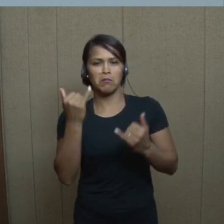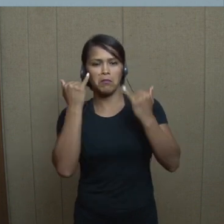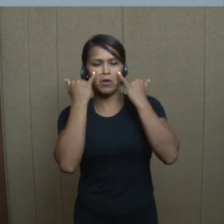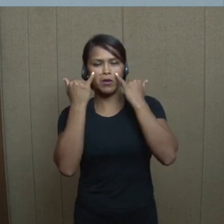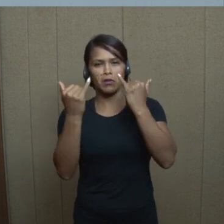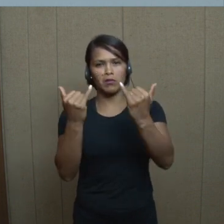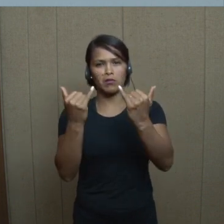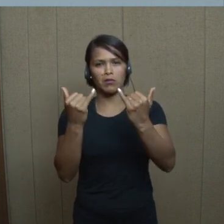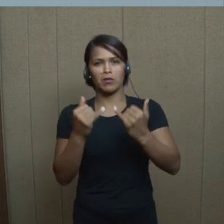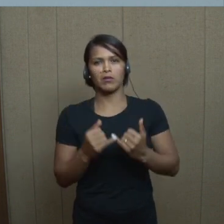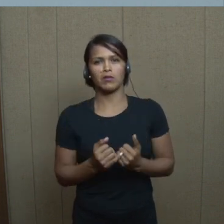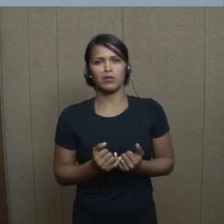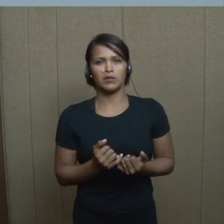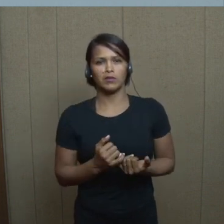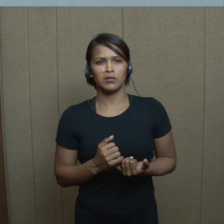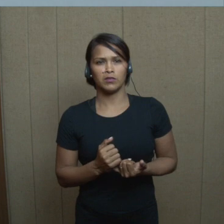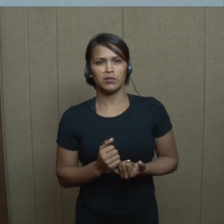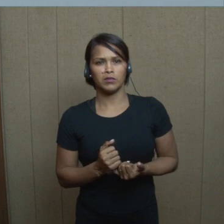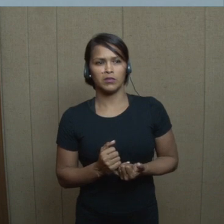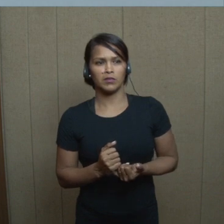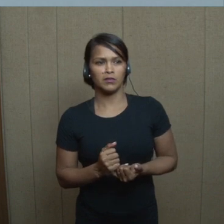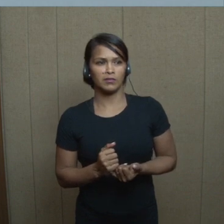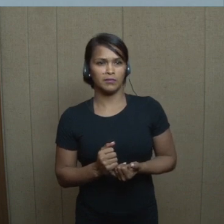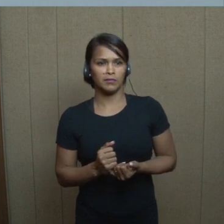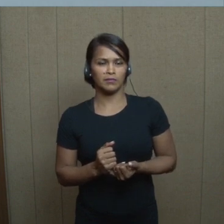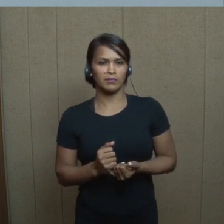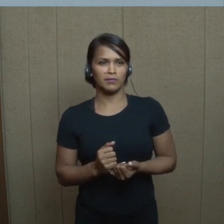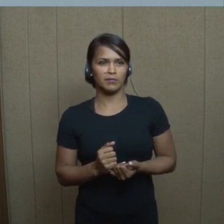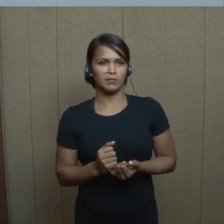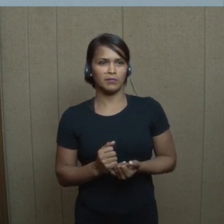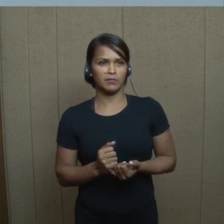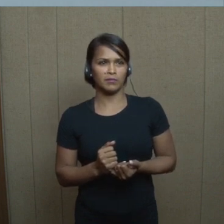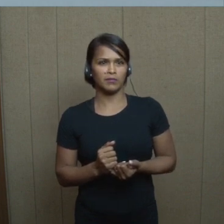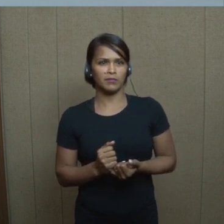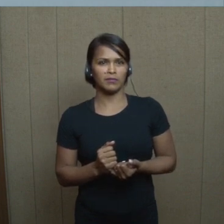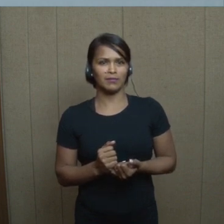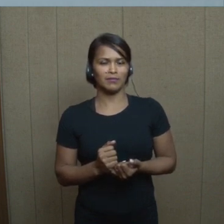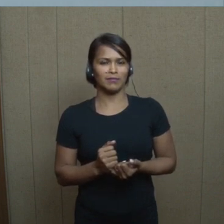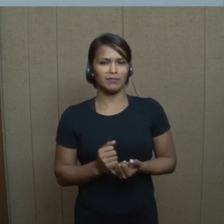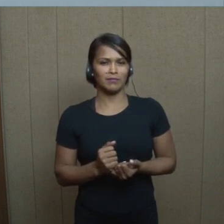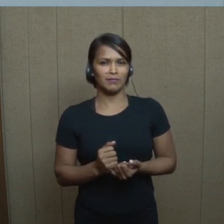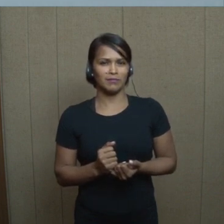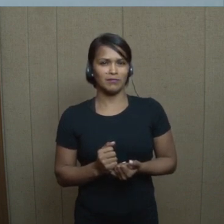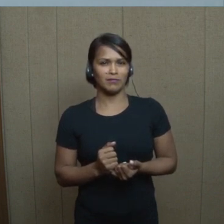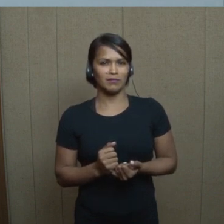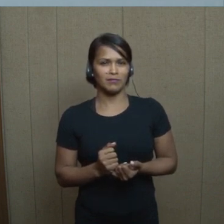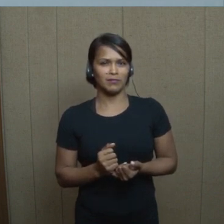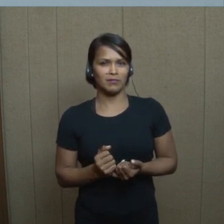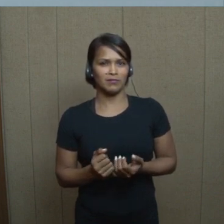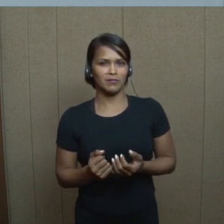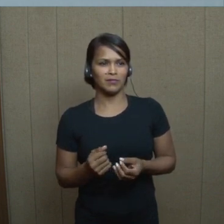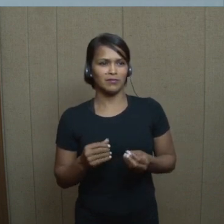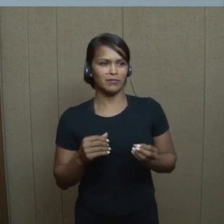corpo diplomático, e então daríamos por encerrada essa sessão. Muito obrigado.